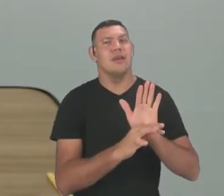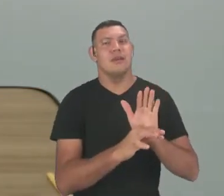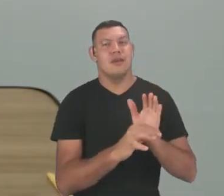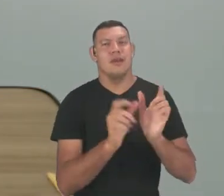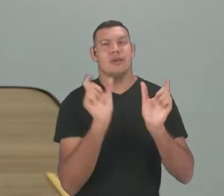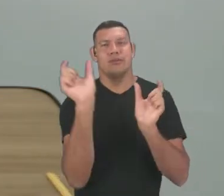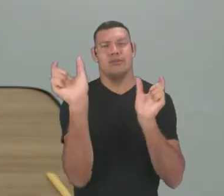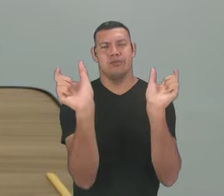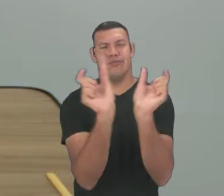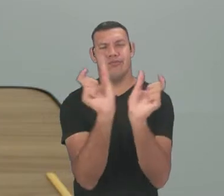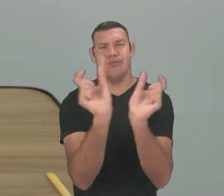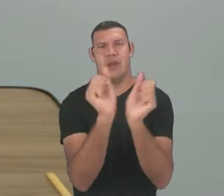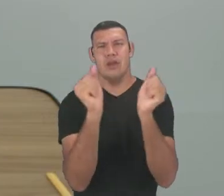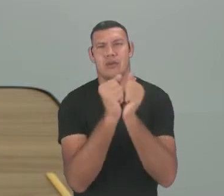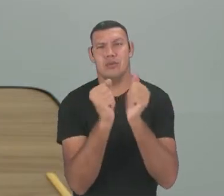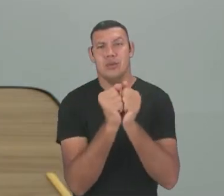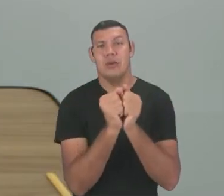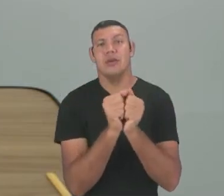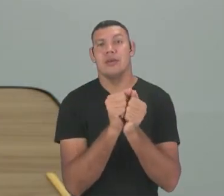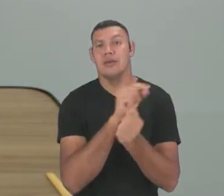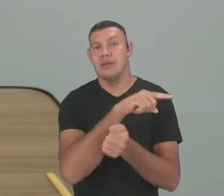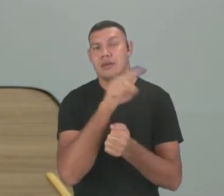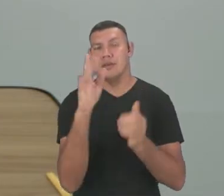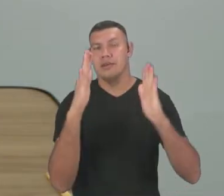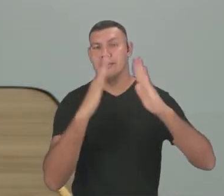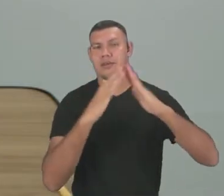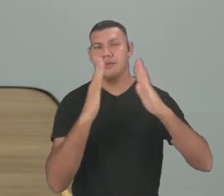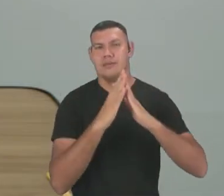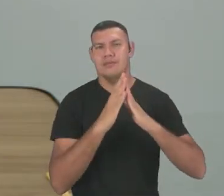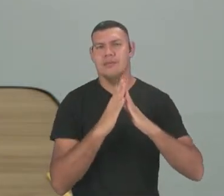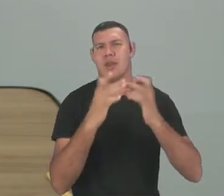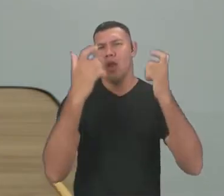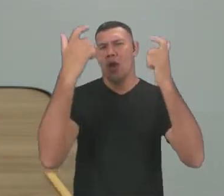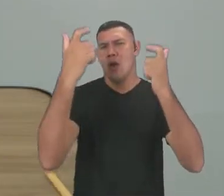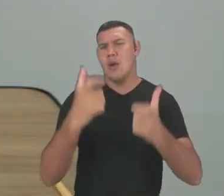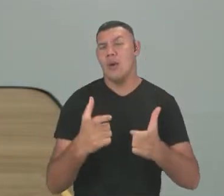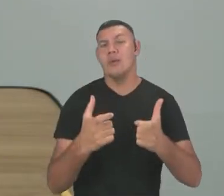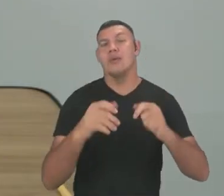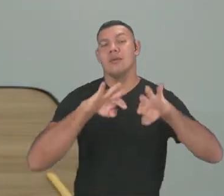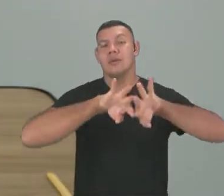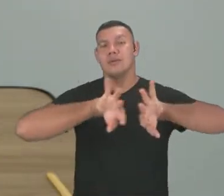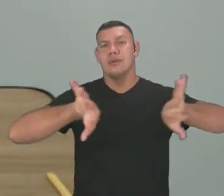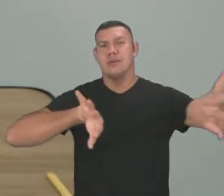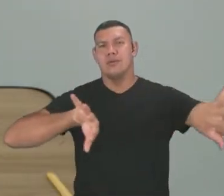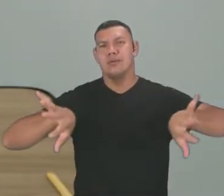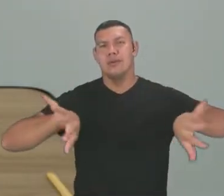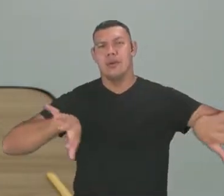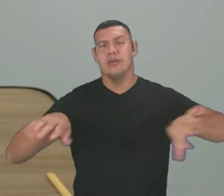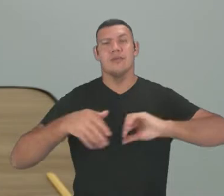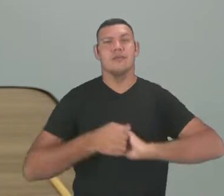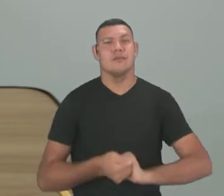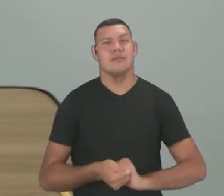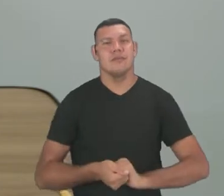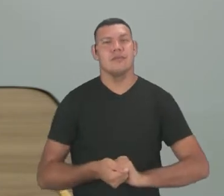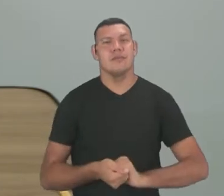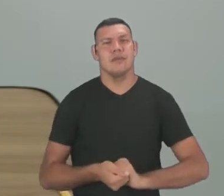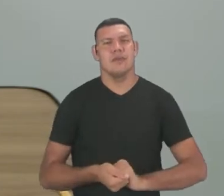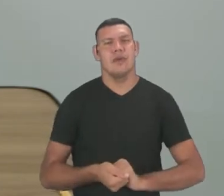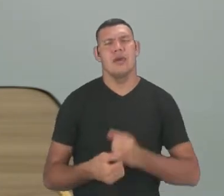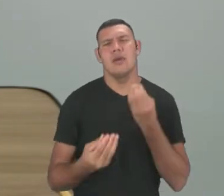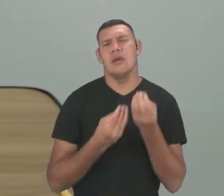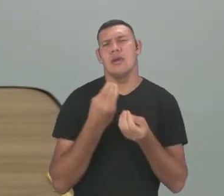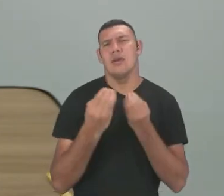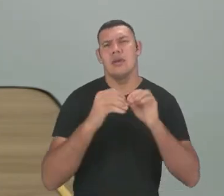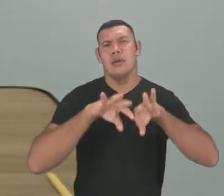palavras toda juntinhas e você aí em casa vai me dizer aonde nós precisamos separar Esta palavra então para